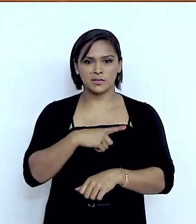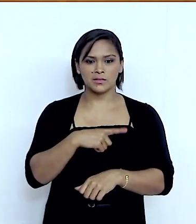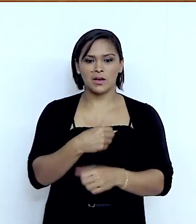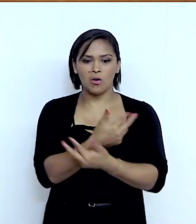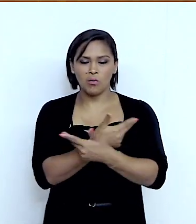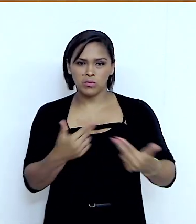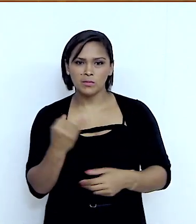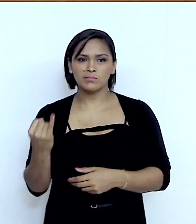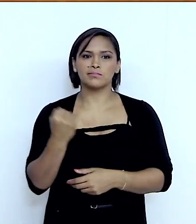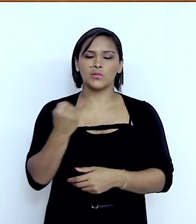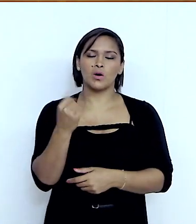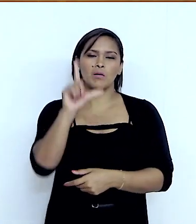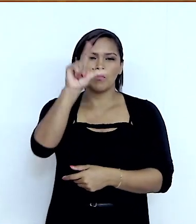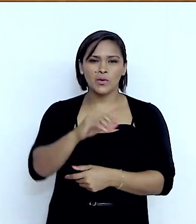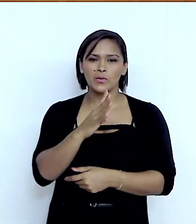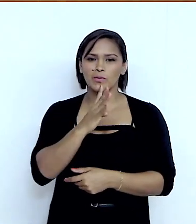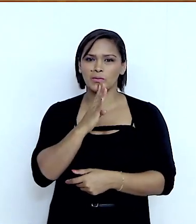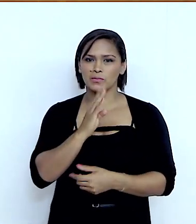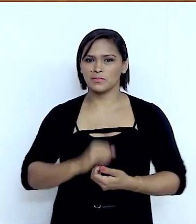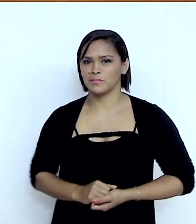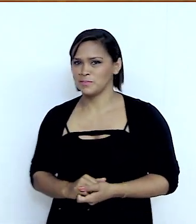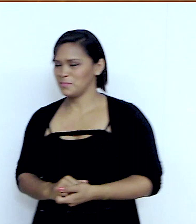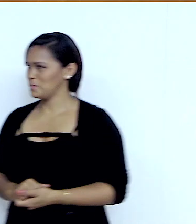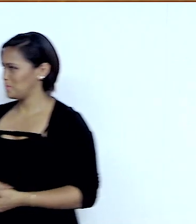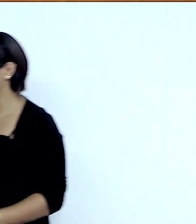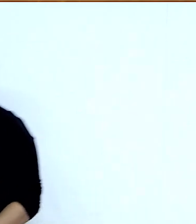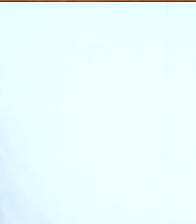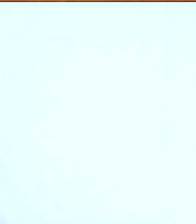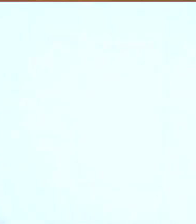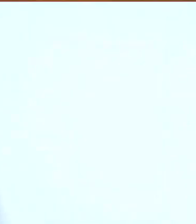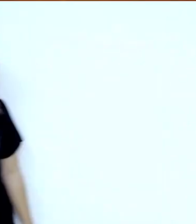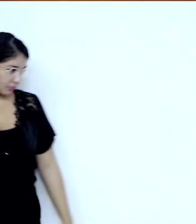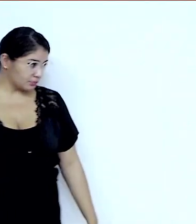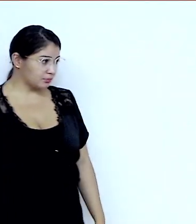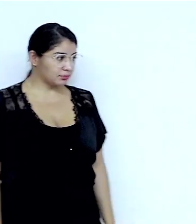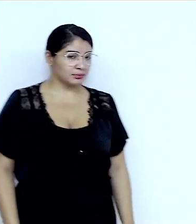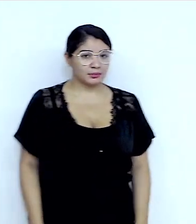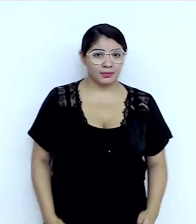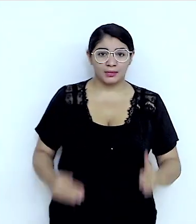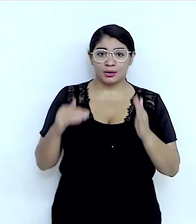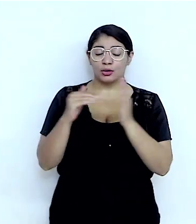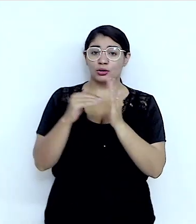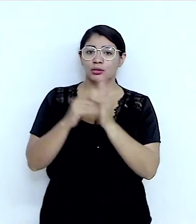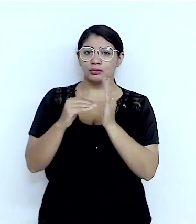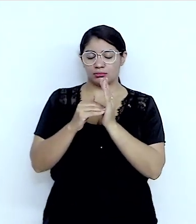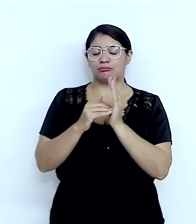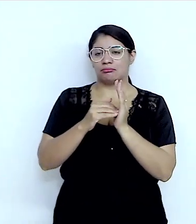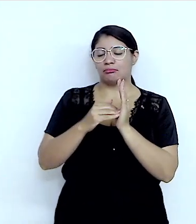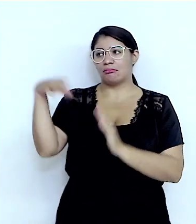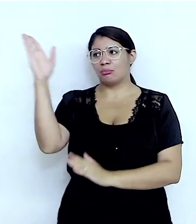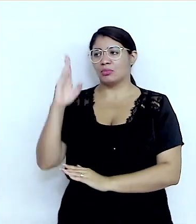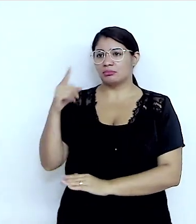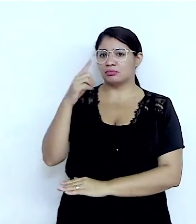boas muito pouco conhecida em alguns países que eu acho que até Brasil ainda conhece até mais algumas coisas da Índia do que nós do Brasil